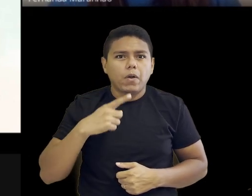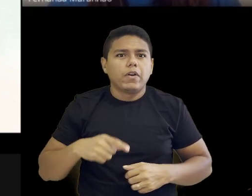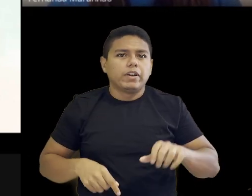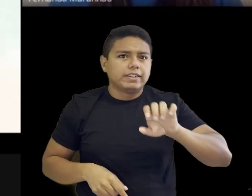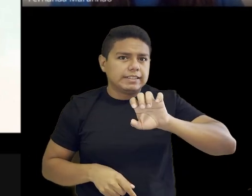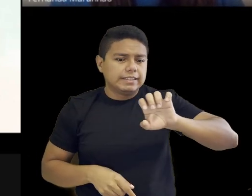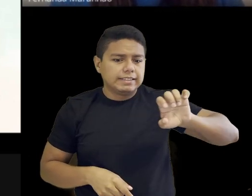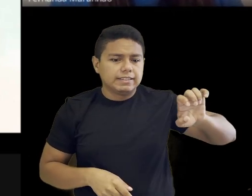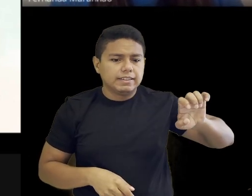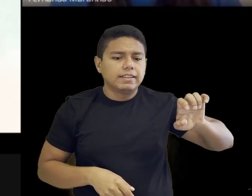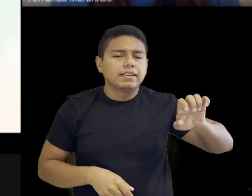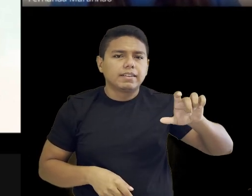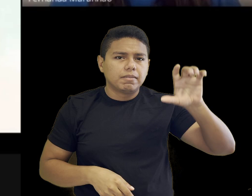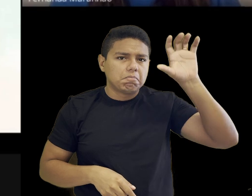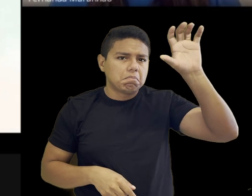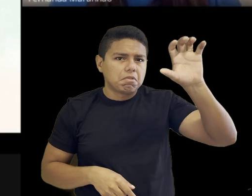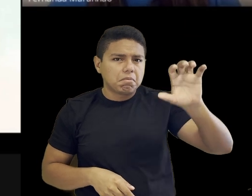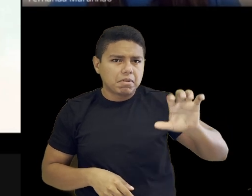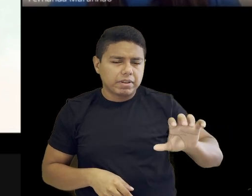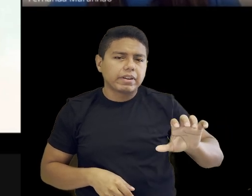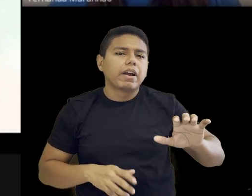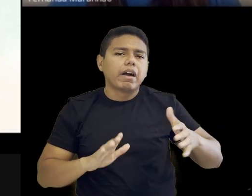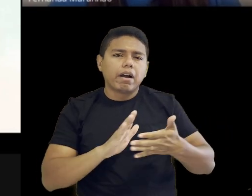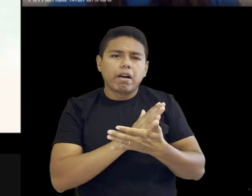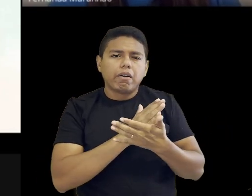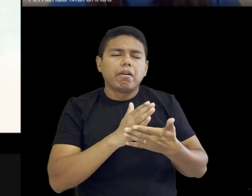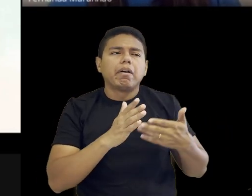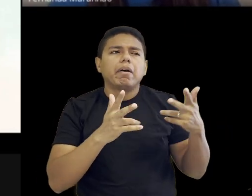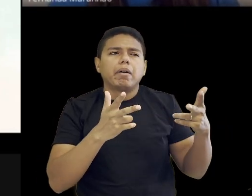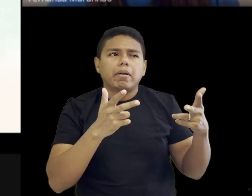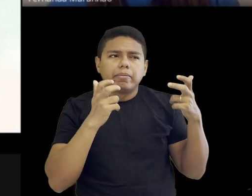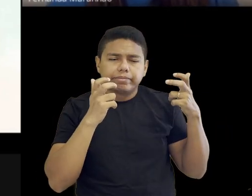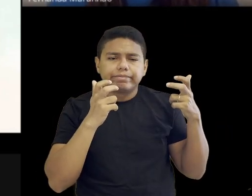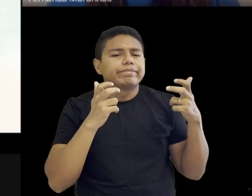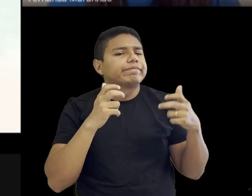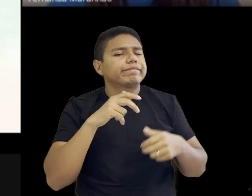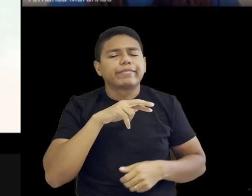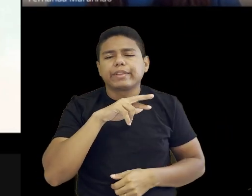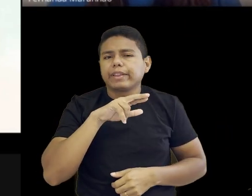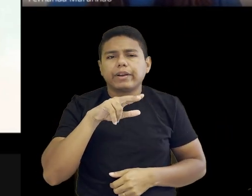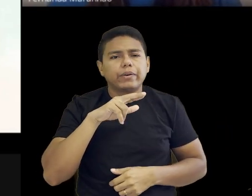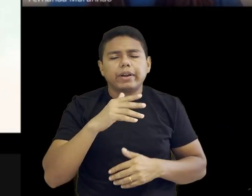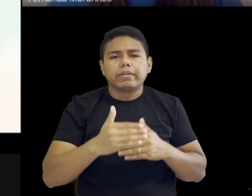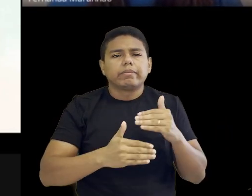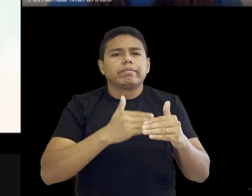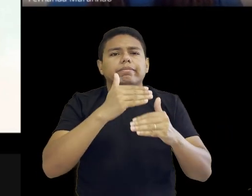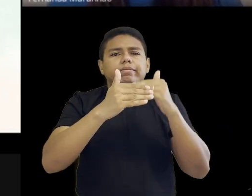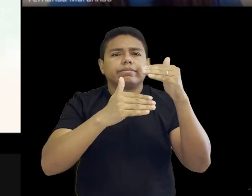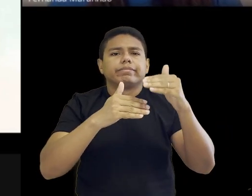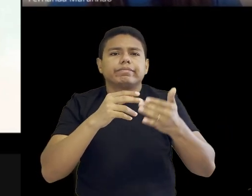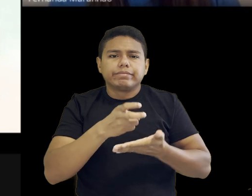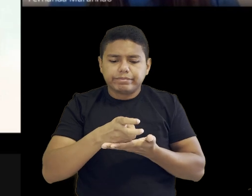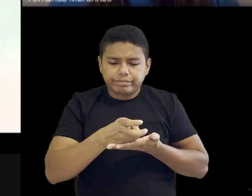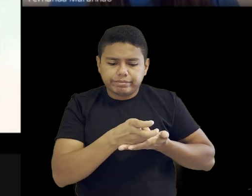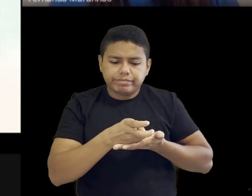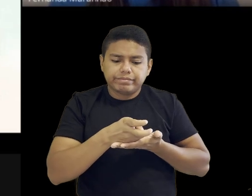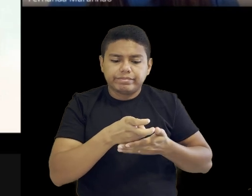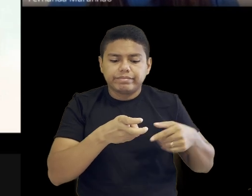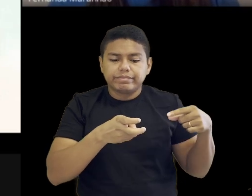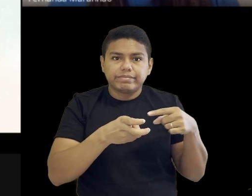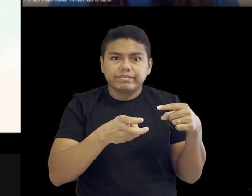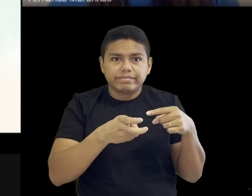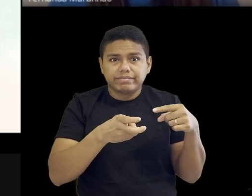na coluna da esquerda, nós podemos ver que temos achados clássicos típicos de não evolução, que são a presença